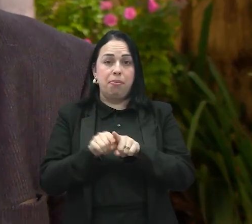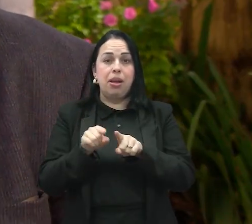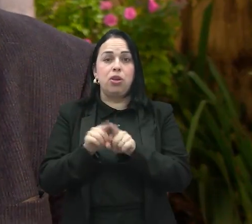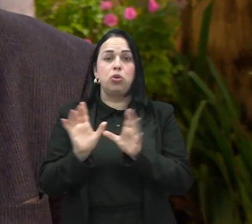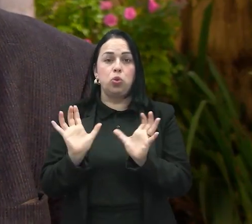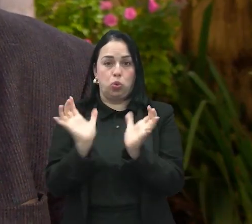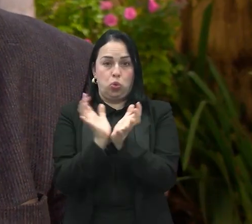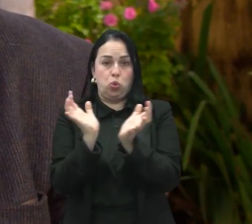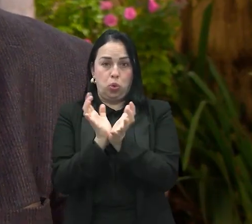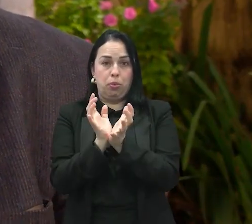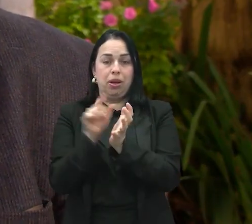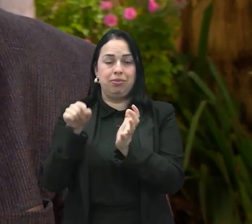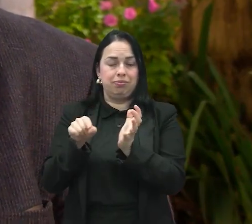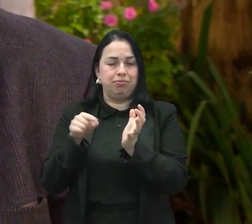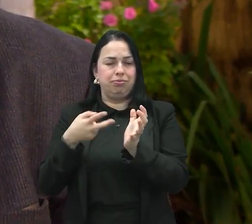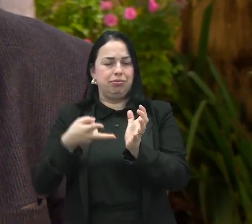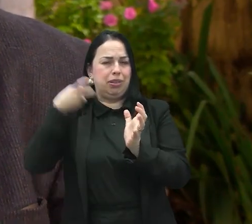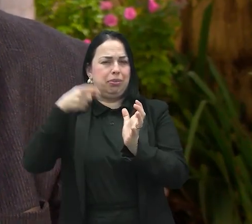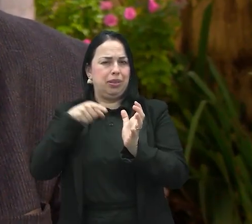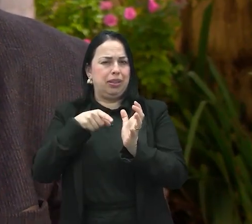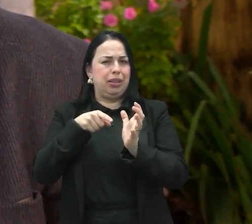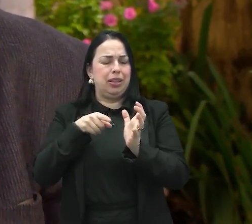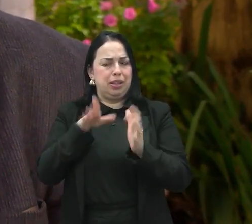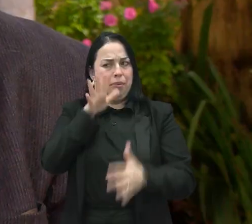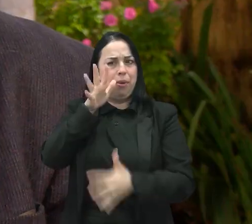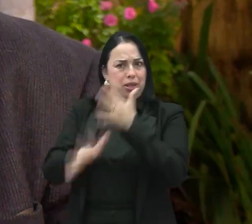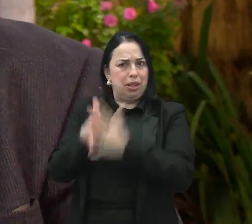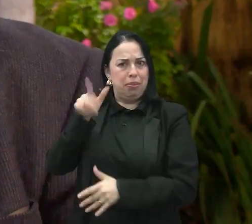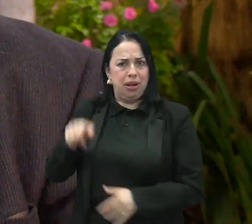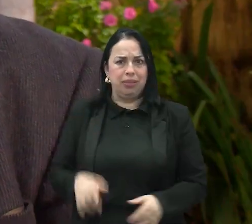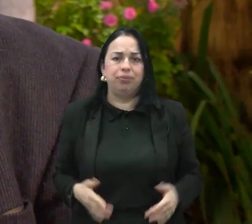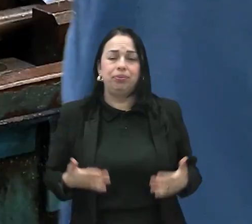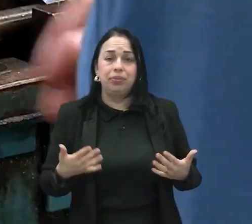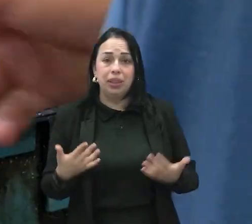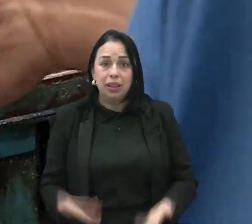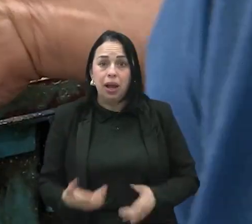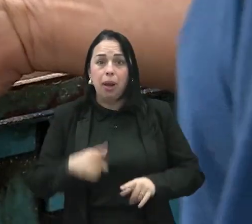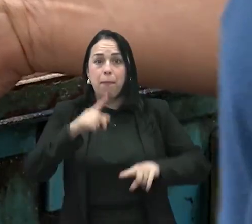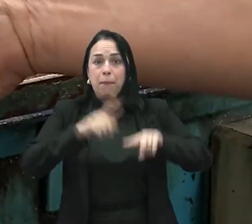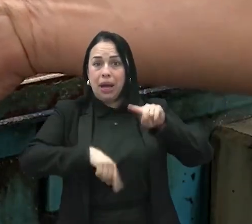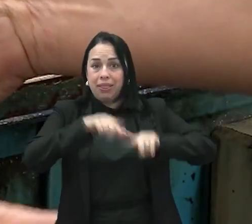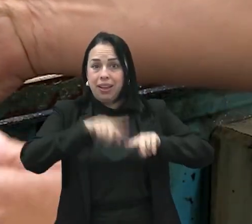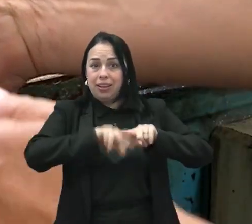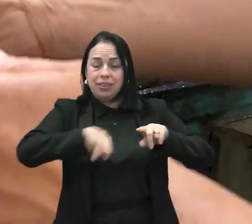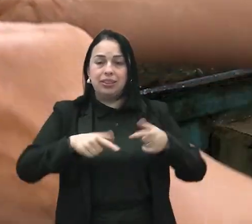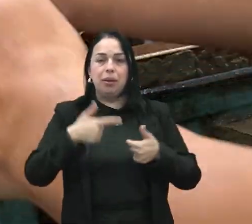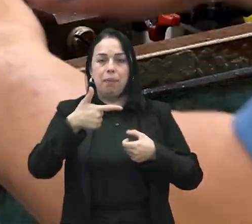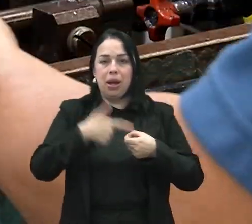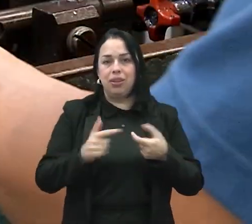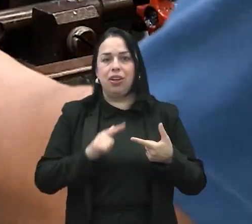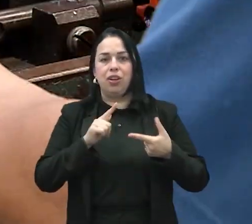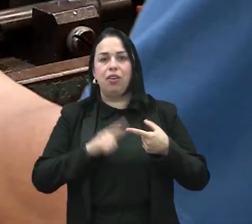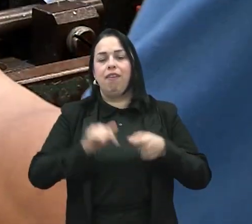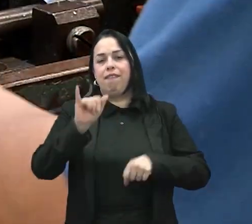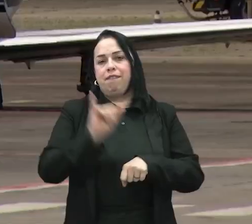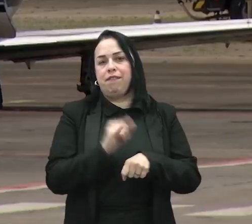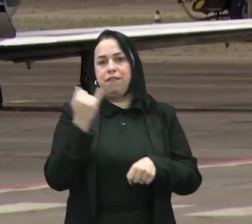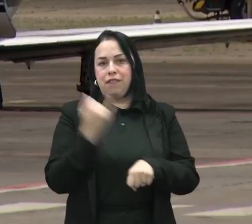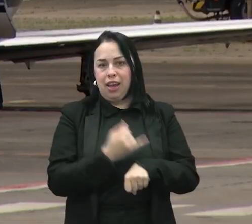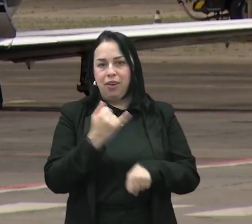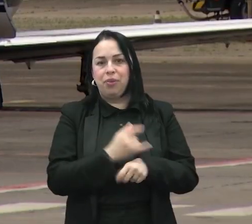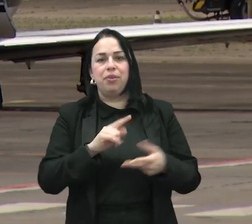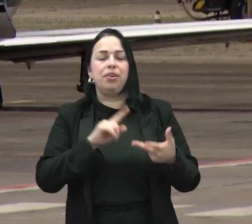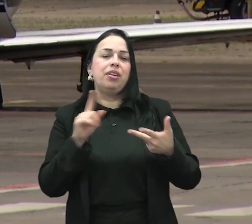que a economia americana identifica como sendo uma ameaça para eles. Produtos como petróleo, aço, ferro